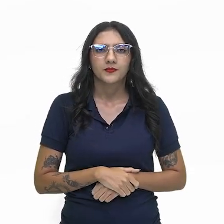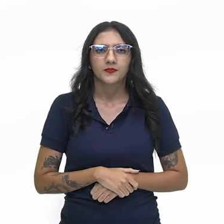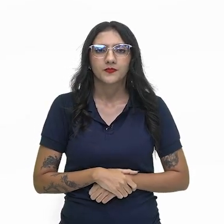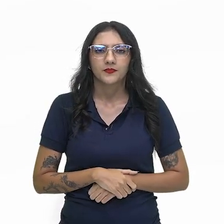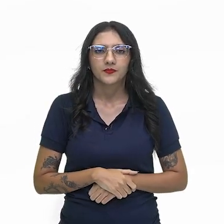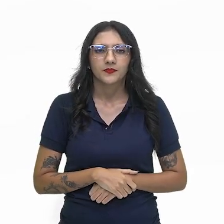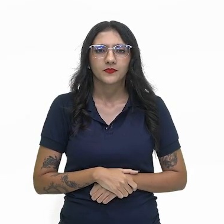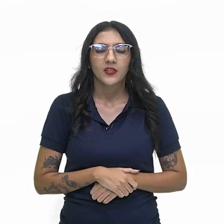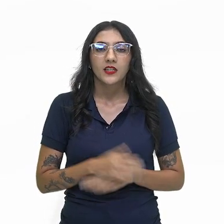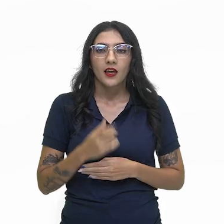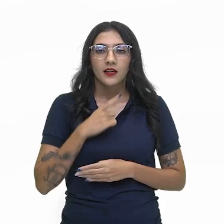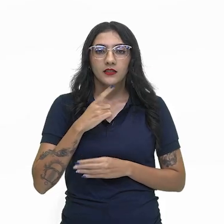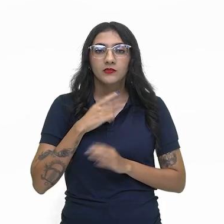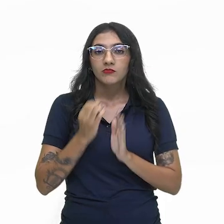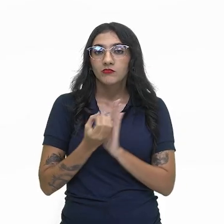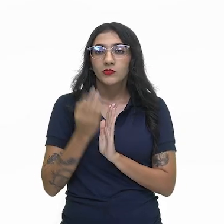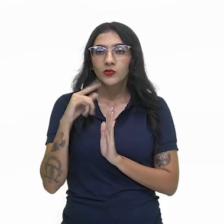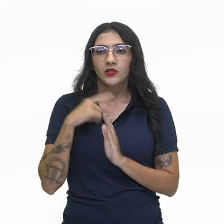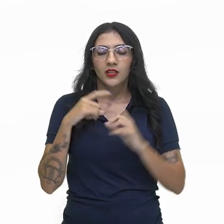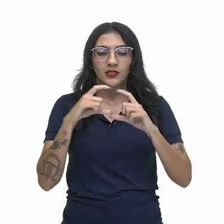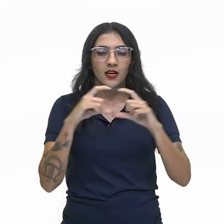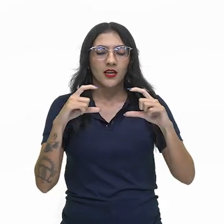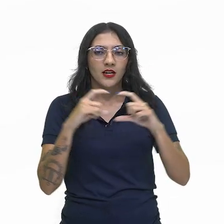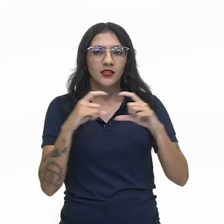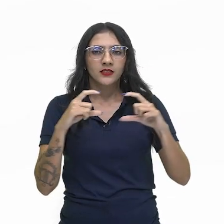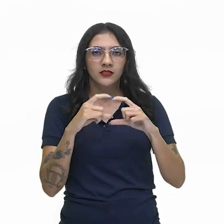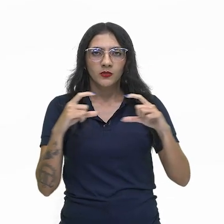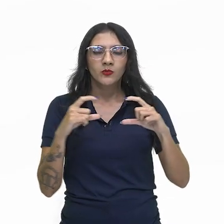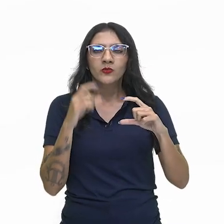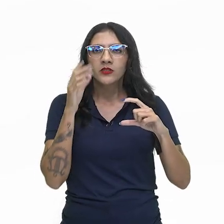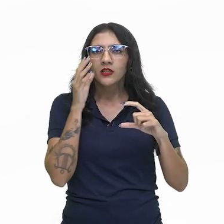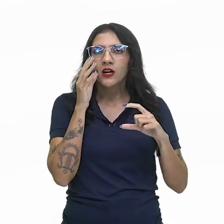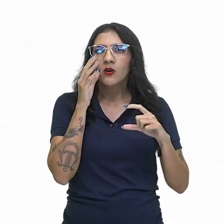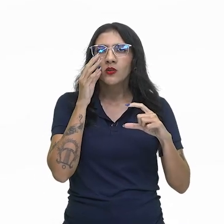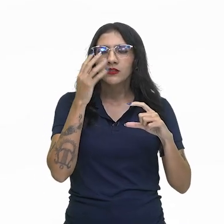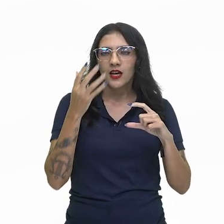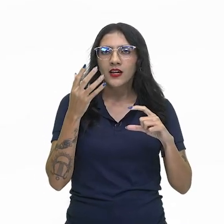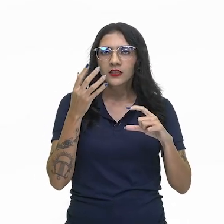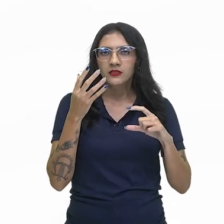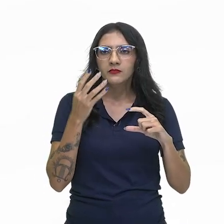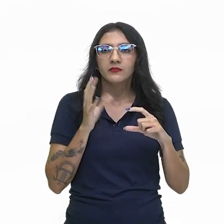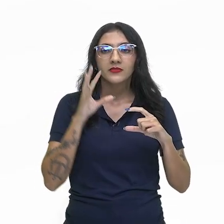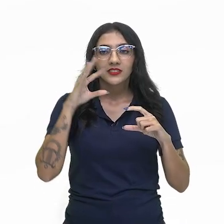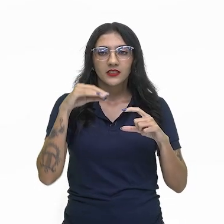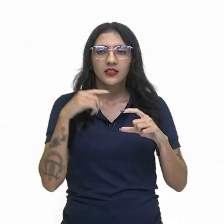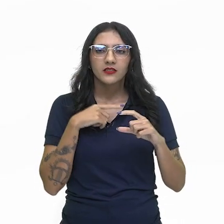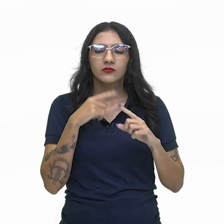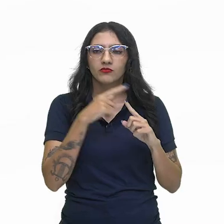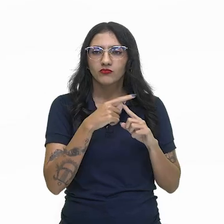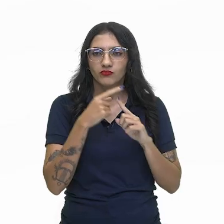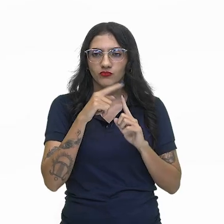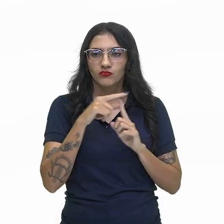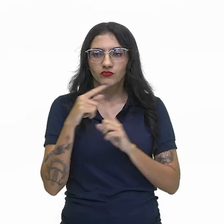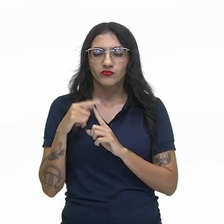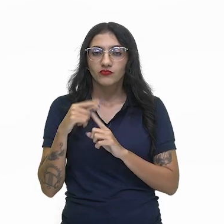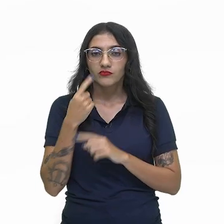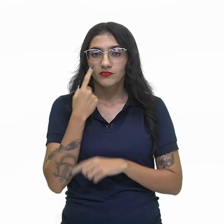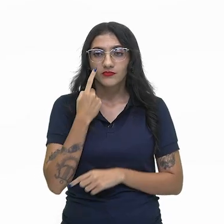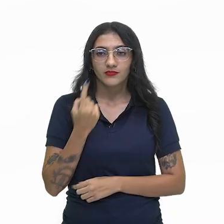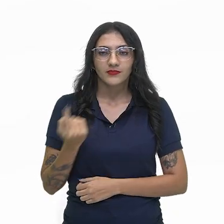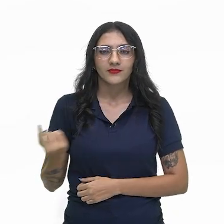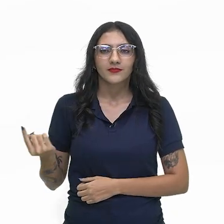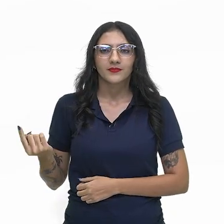representação dessa reação que ocorria lá dentro das máquinas fotográficas antigas, né? Como vocês